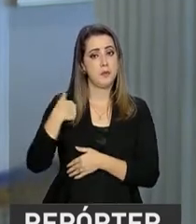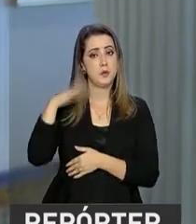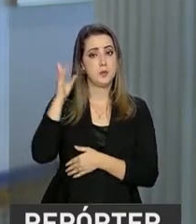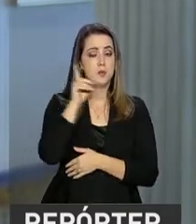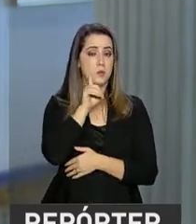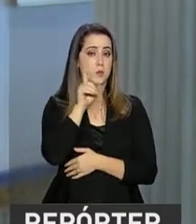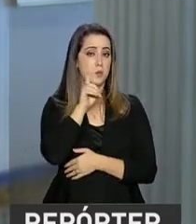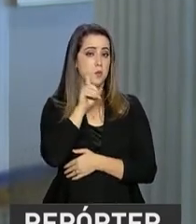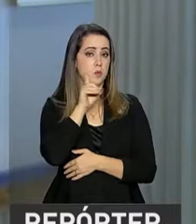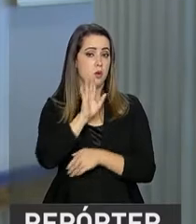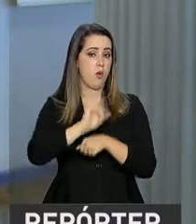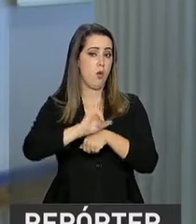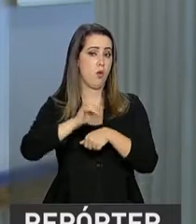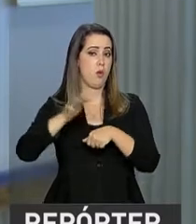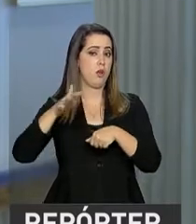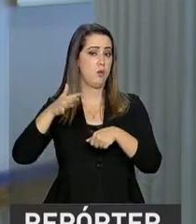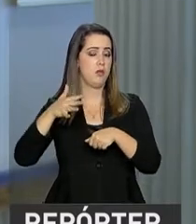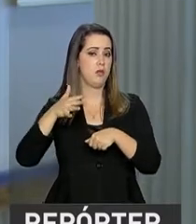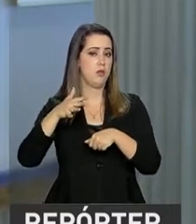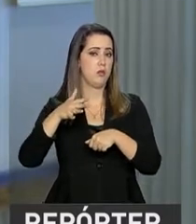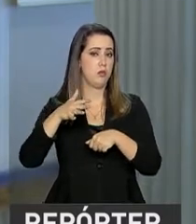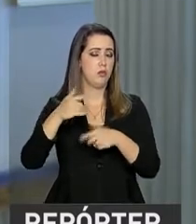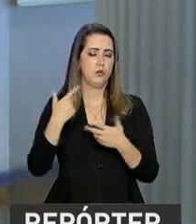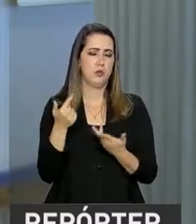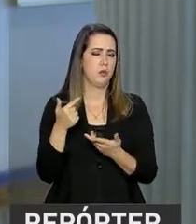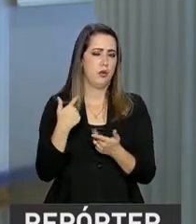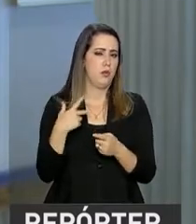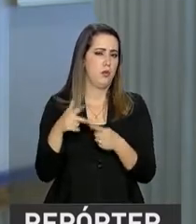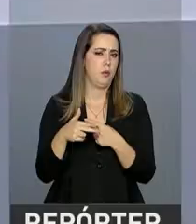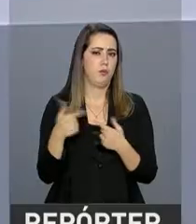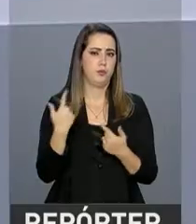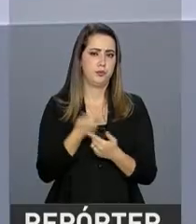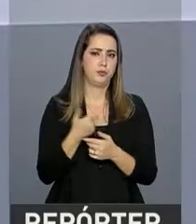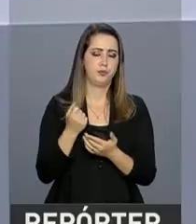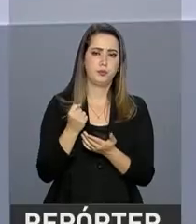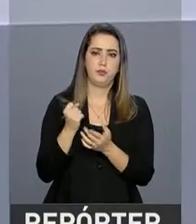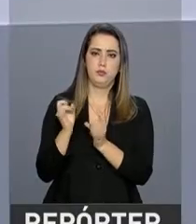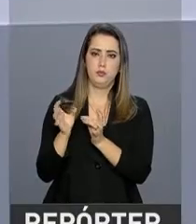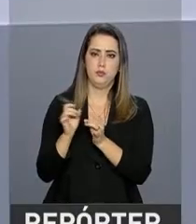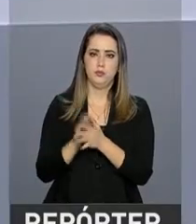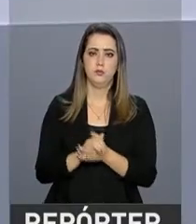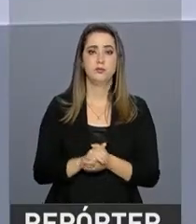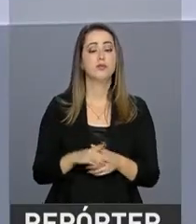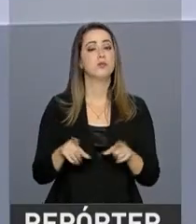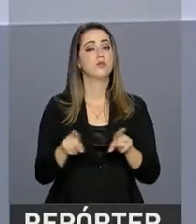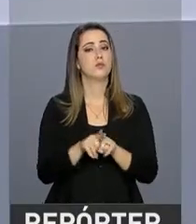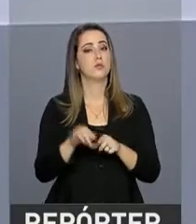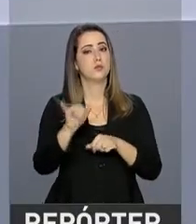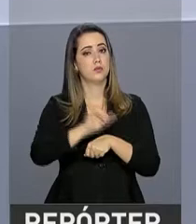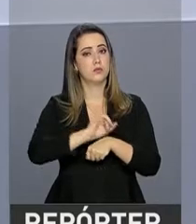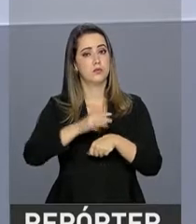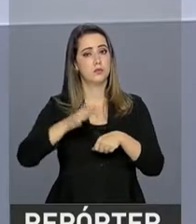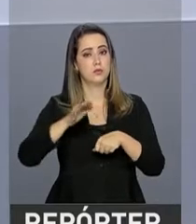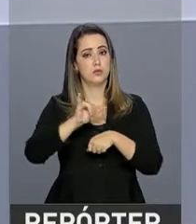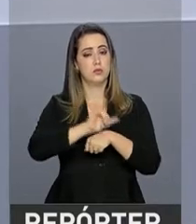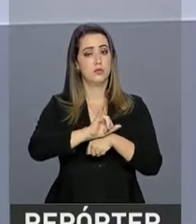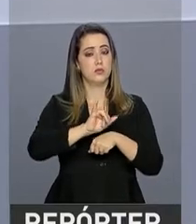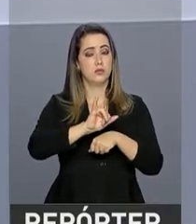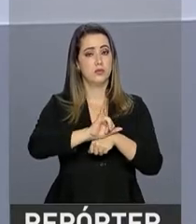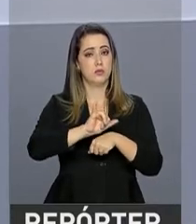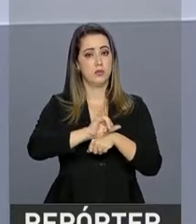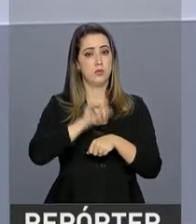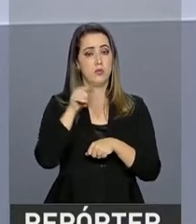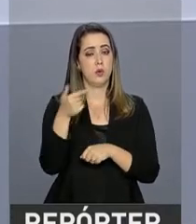americano do que exportamos para eles. Então não há sentido nenhum restringir a nossa exportação. E além de aço e alumínio, outro destaque